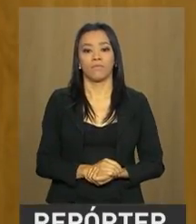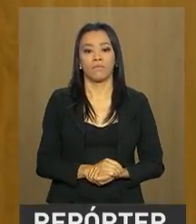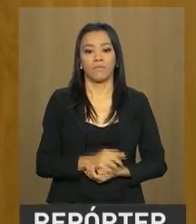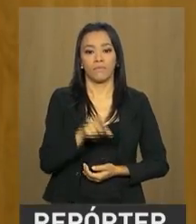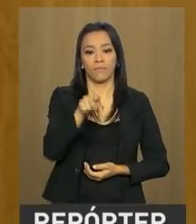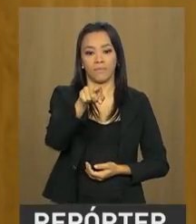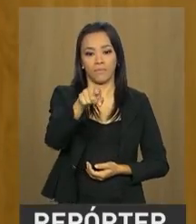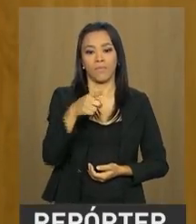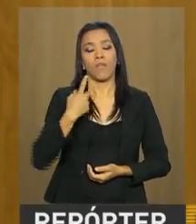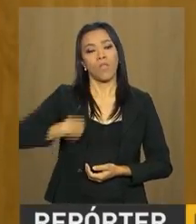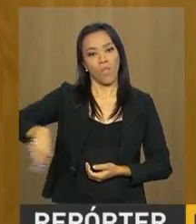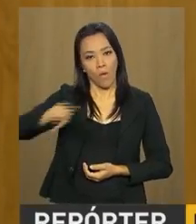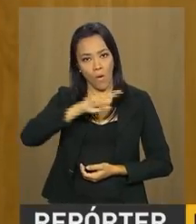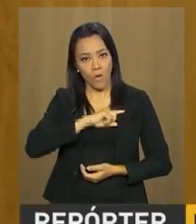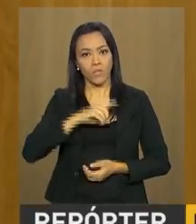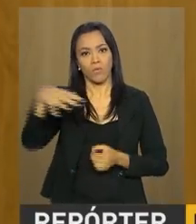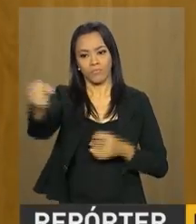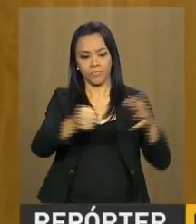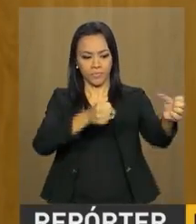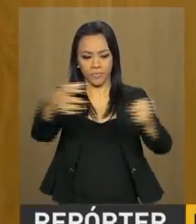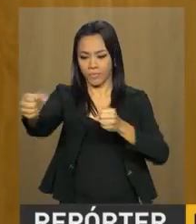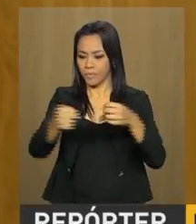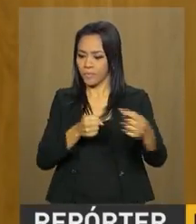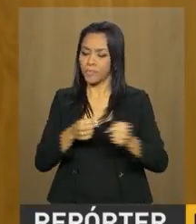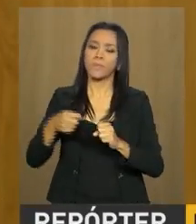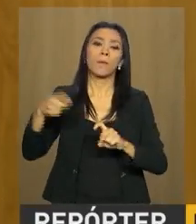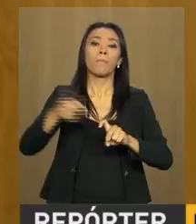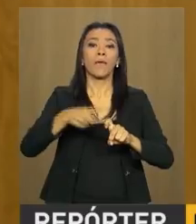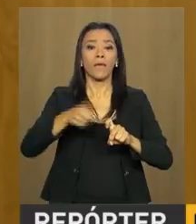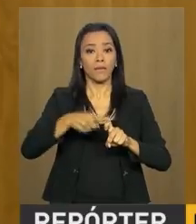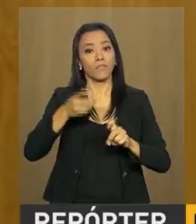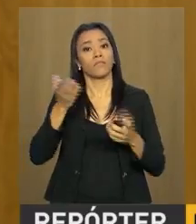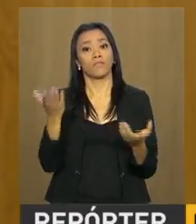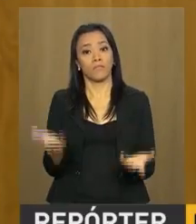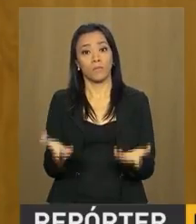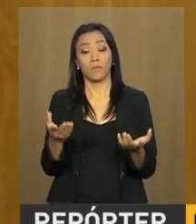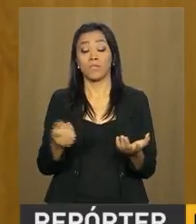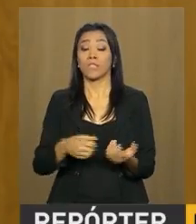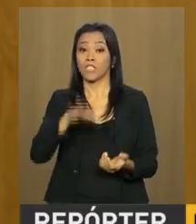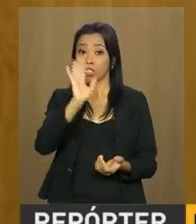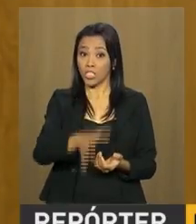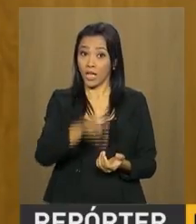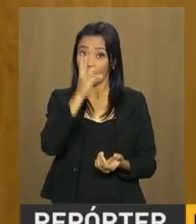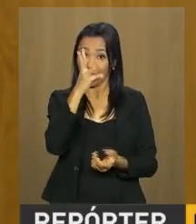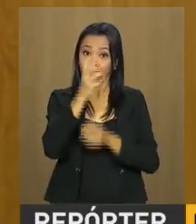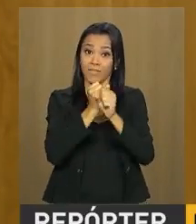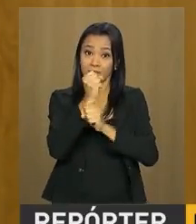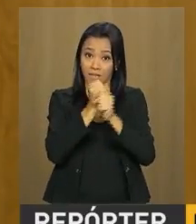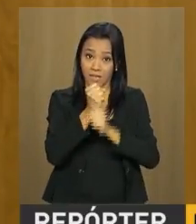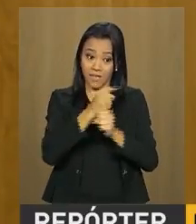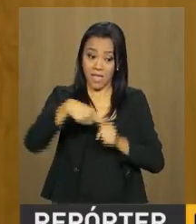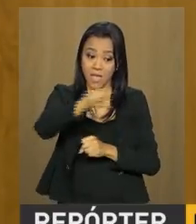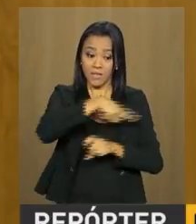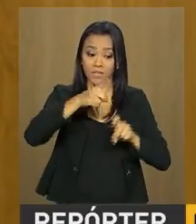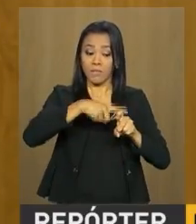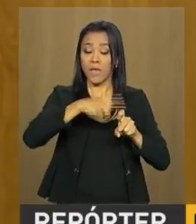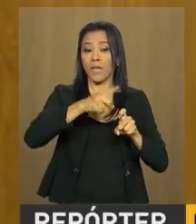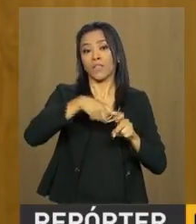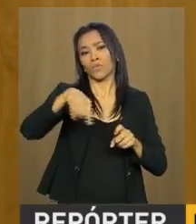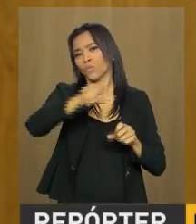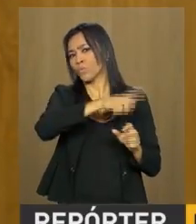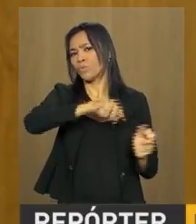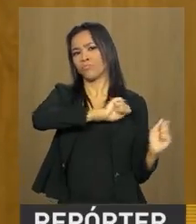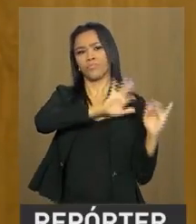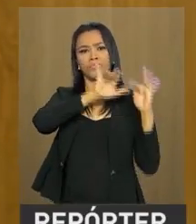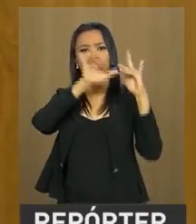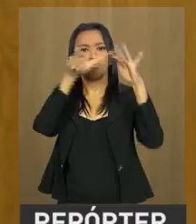estamos fazendo reposição de médicos que completaram 3 anos e retornam a Cuba. São 3.500 só nesse final